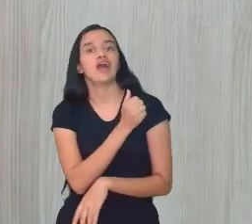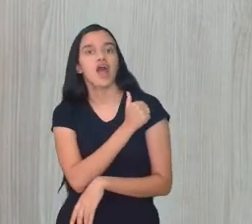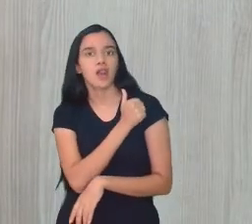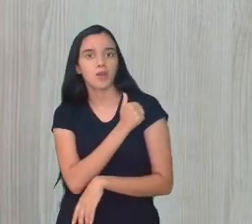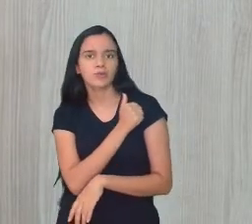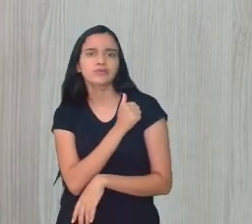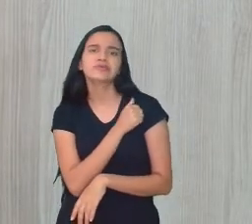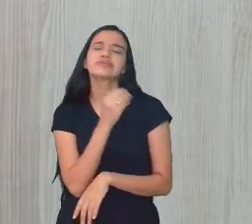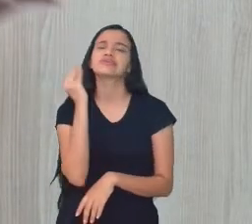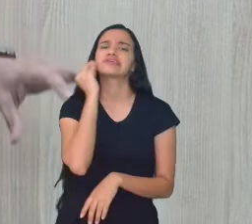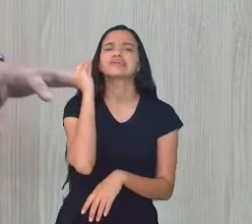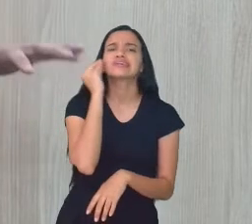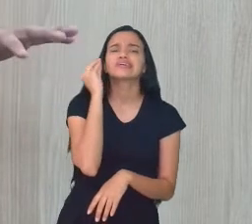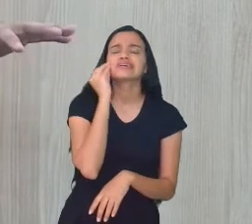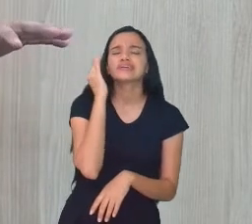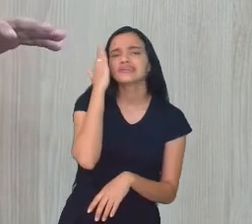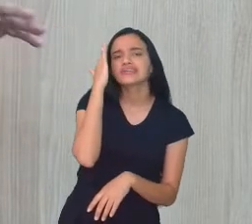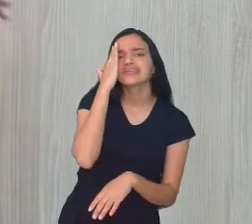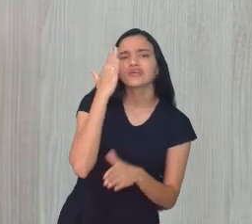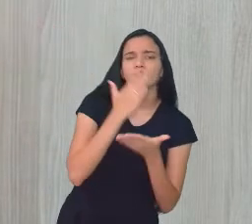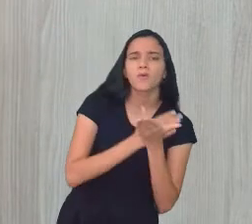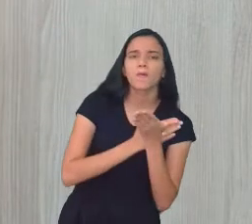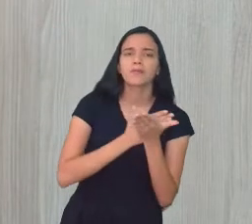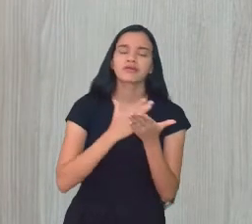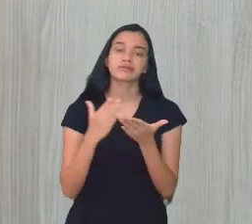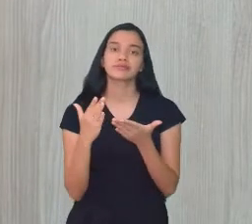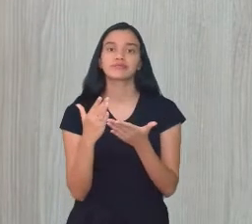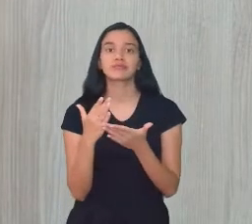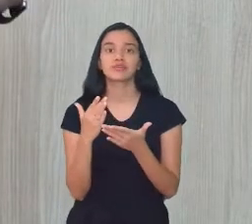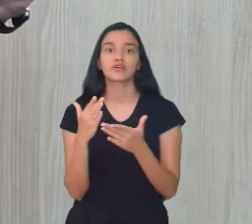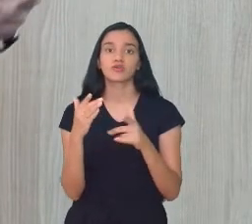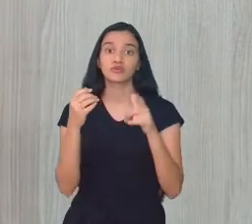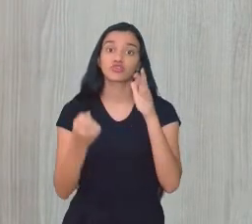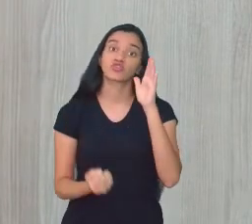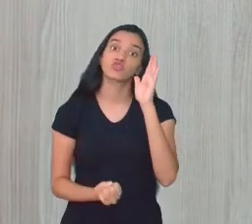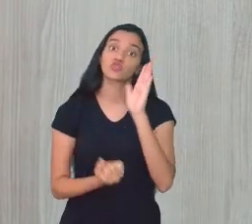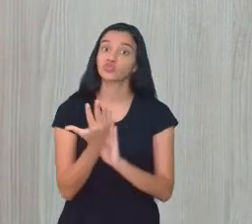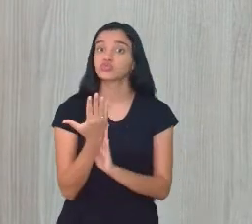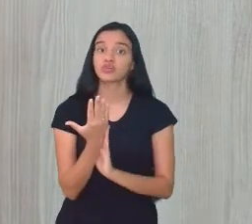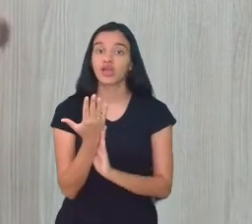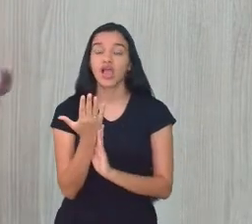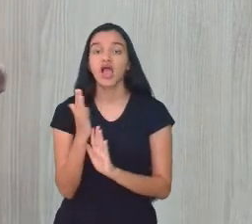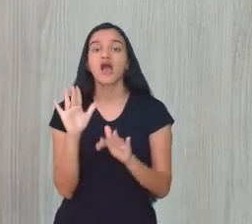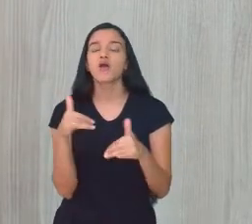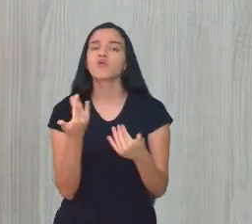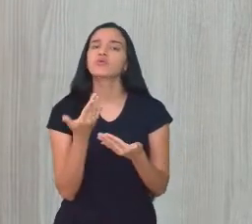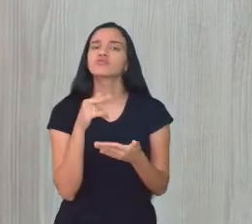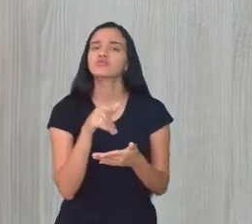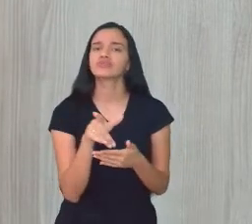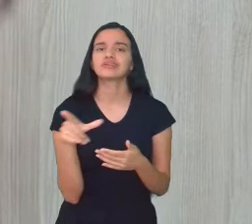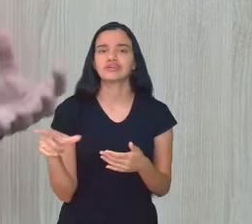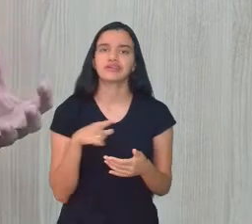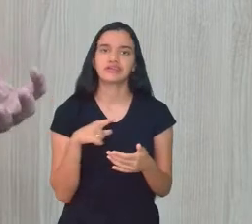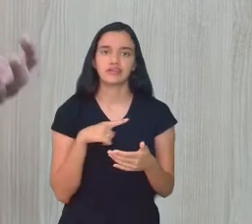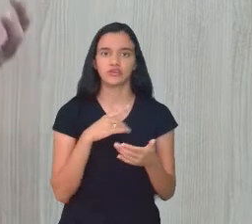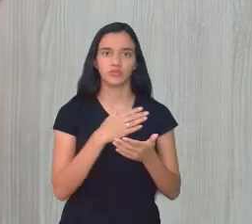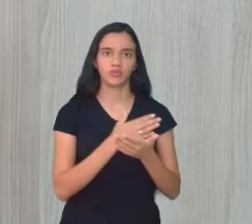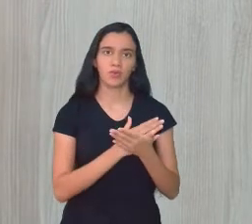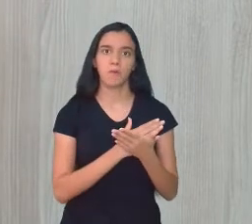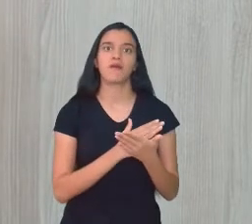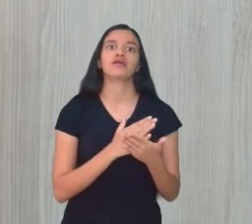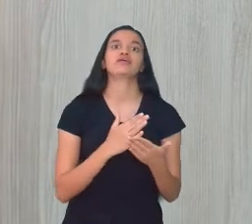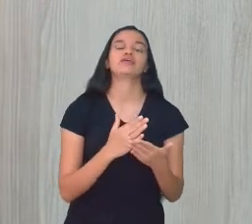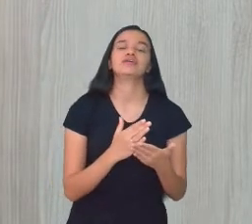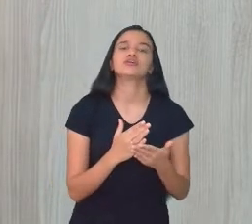Tente entender o início, tá? Tente entender de onde surgiu, porque quando você tem o início